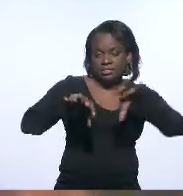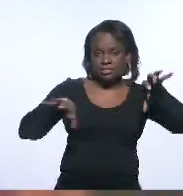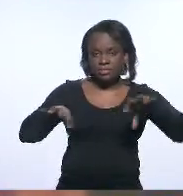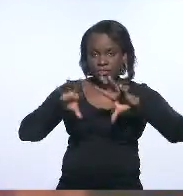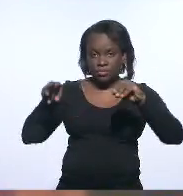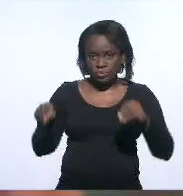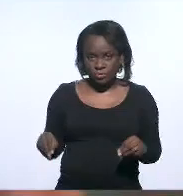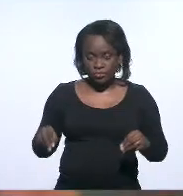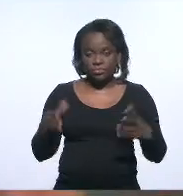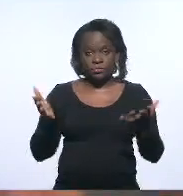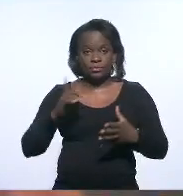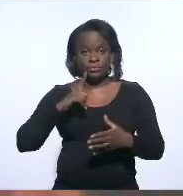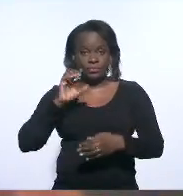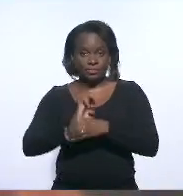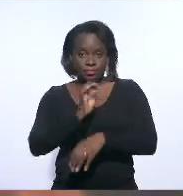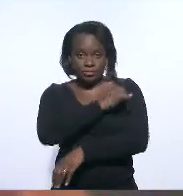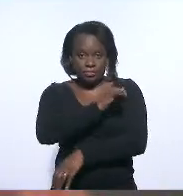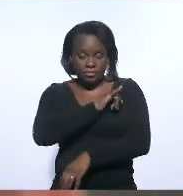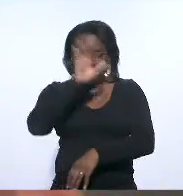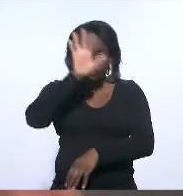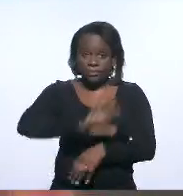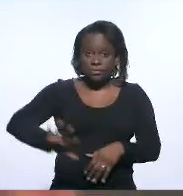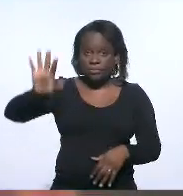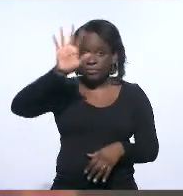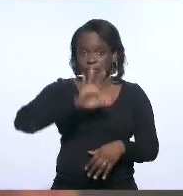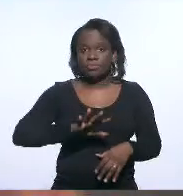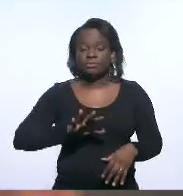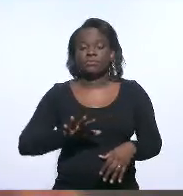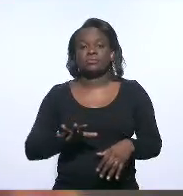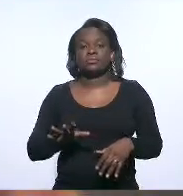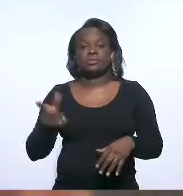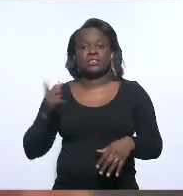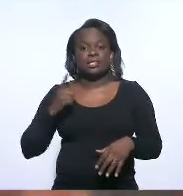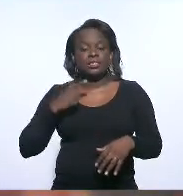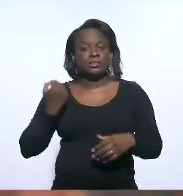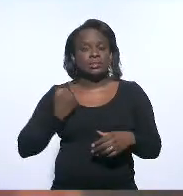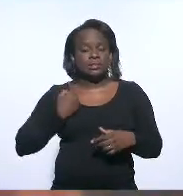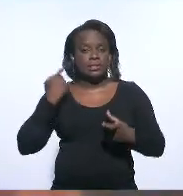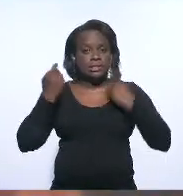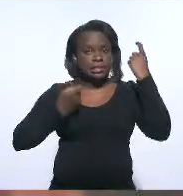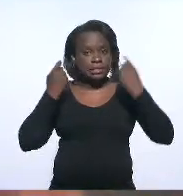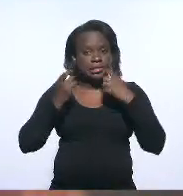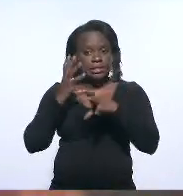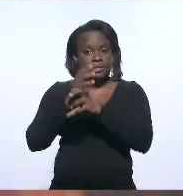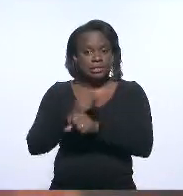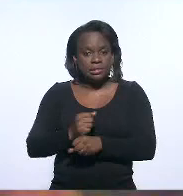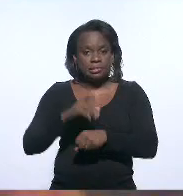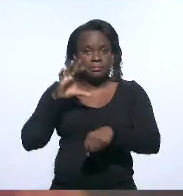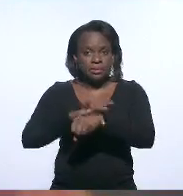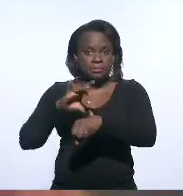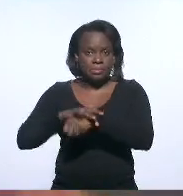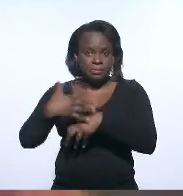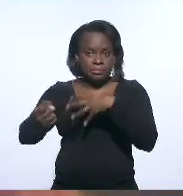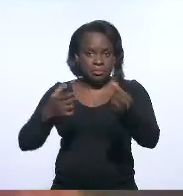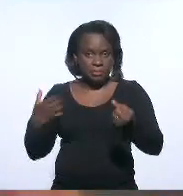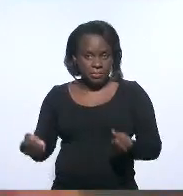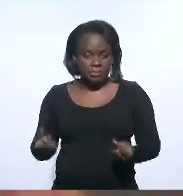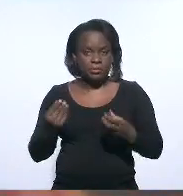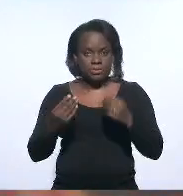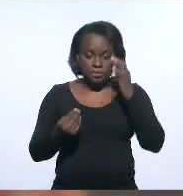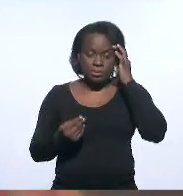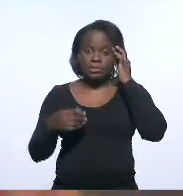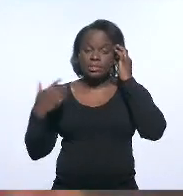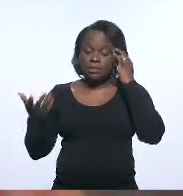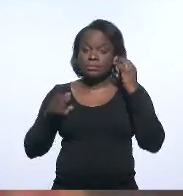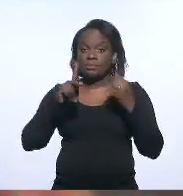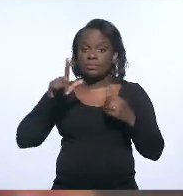gente tem, né, no estado do Rio de Janeiro inteiro, números preocupantes de infecção com a pandemia. Então,